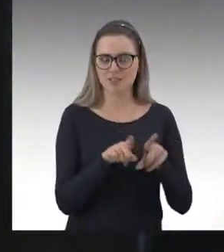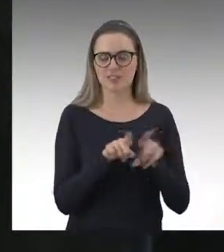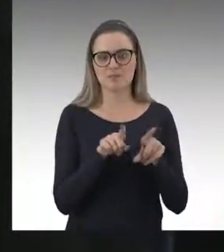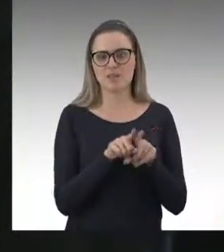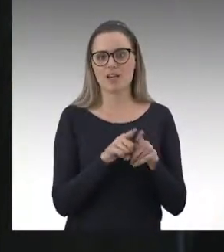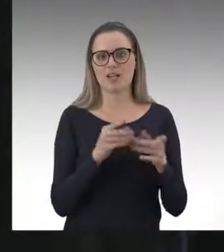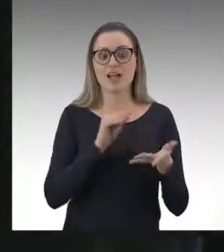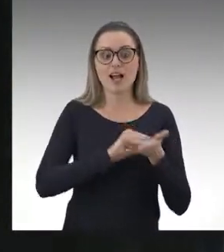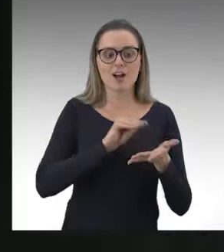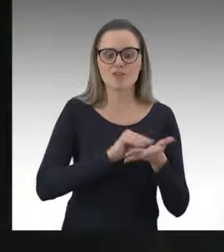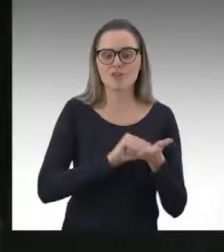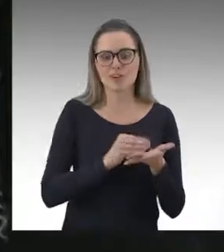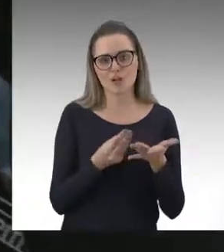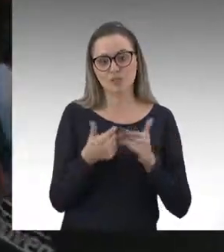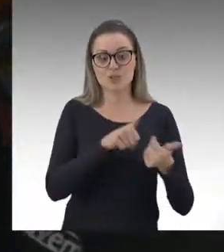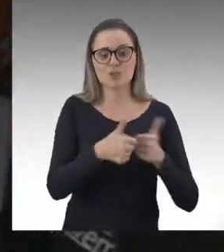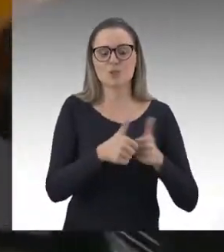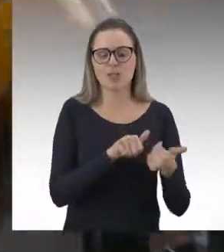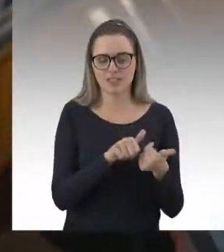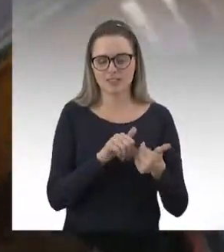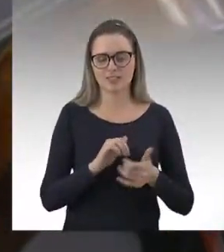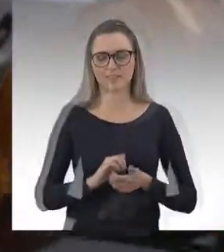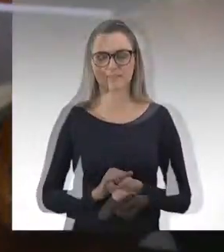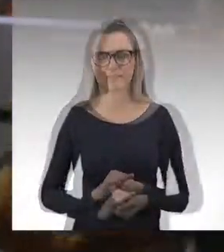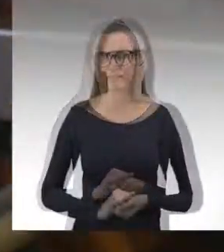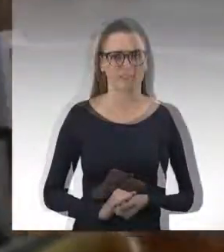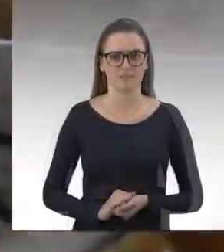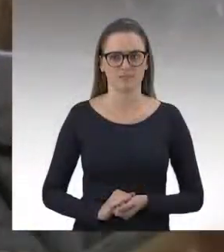da deficiência da mão de obra.